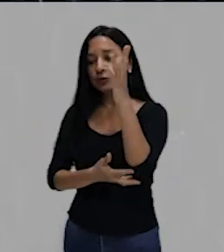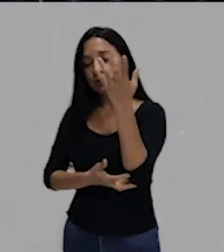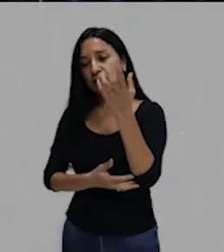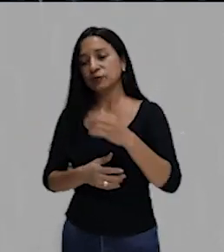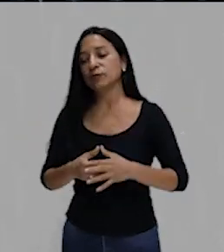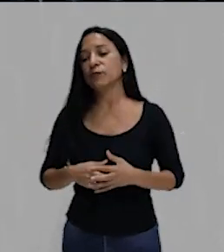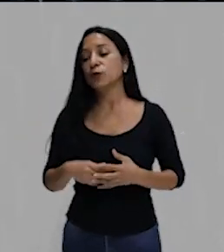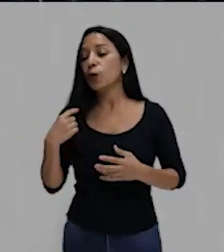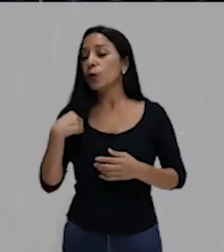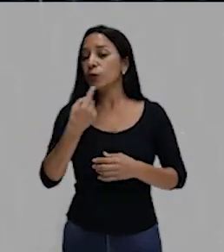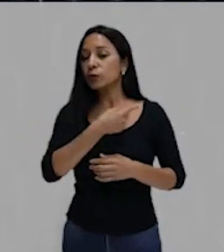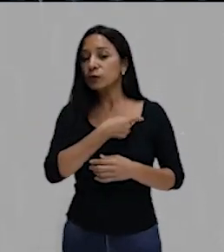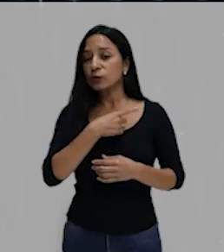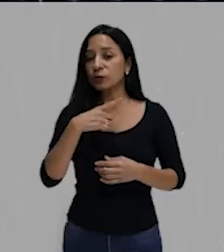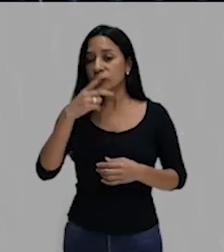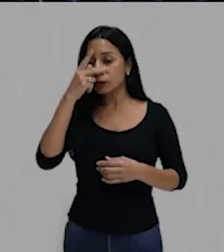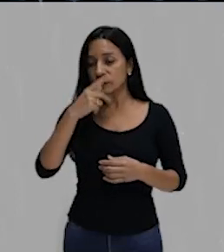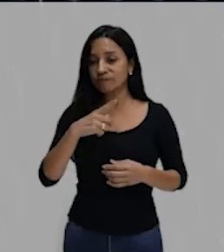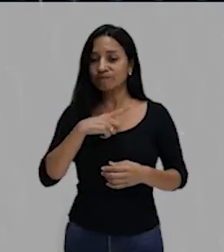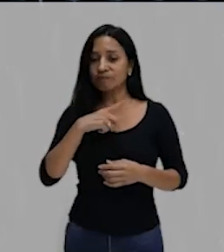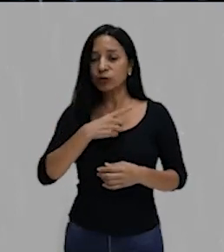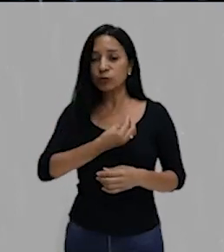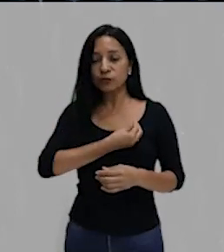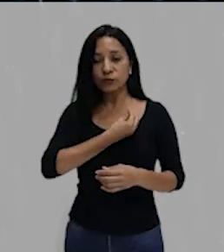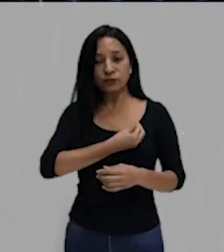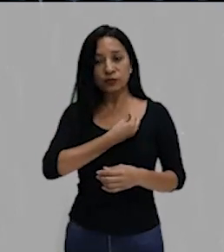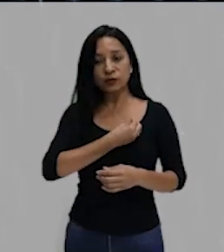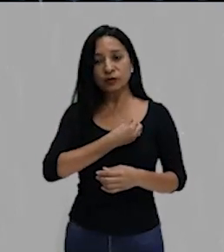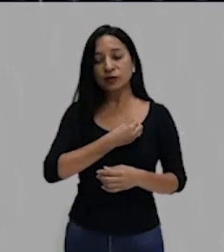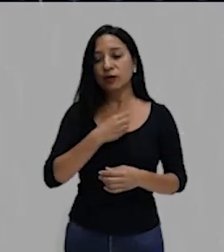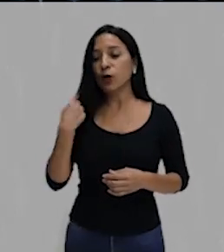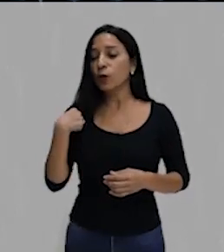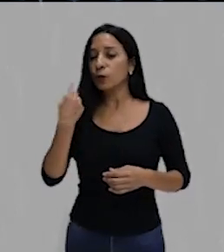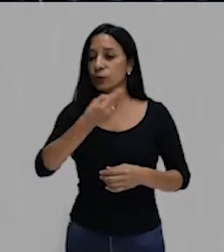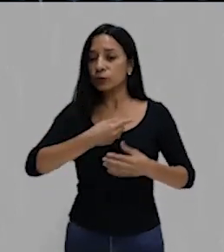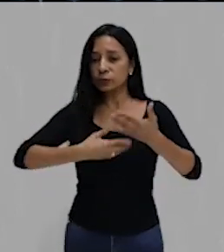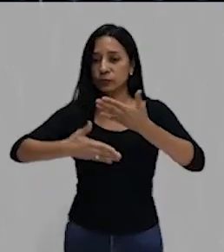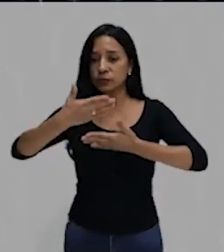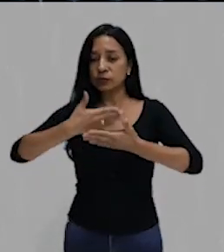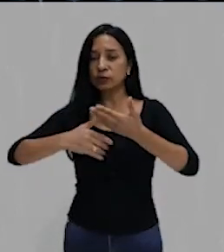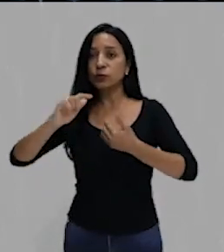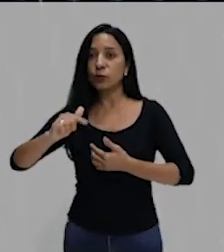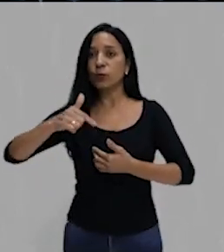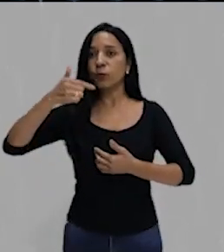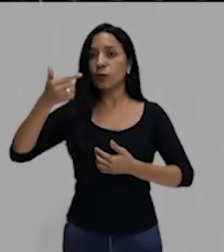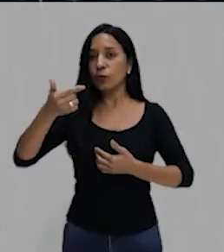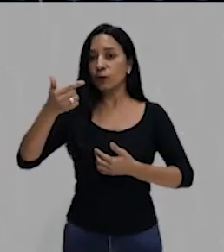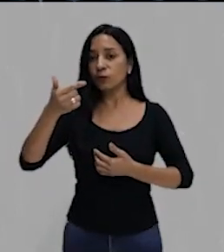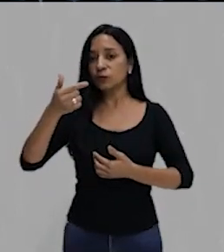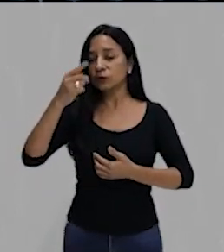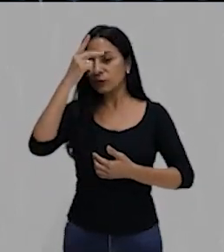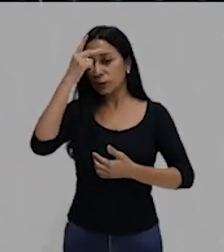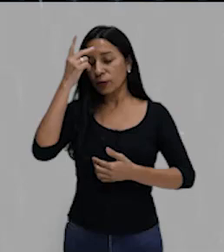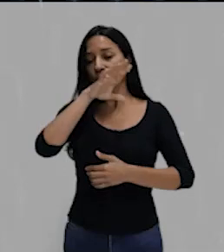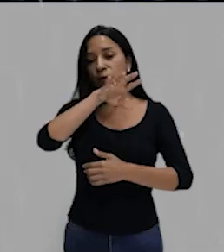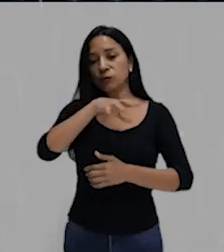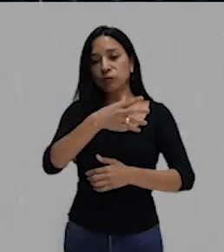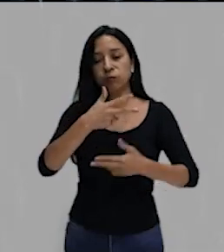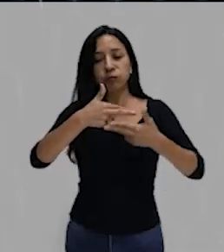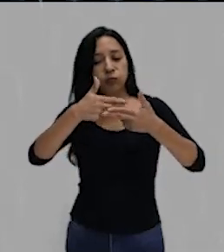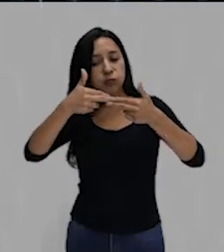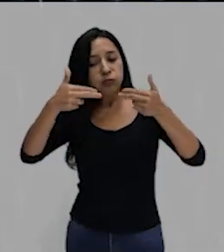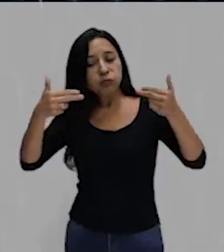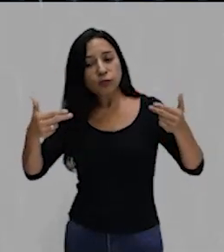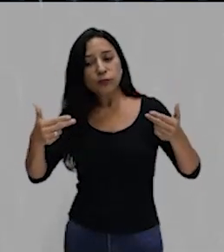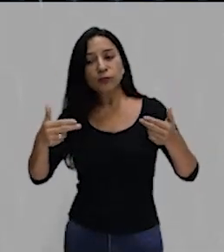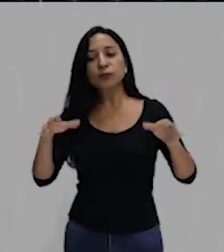têm vida. E, como tal, nós estamos interagindo com outros seres vivos e nós estamos interagindo com